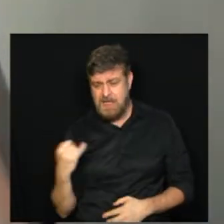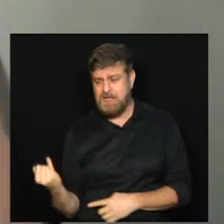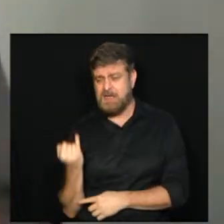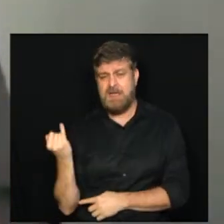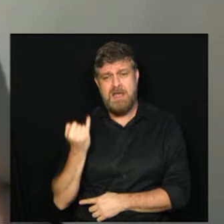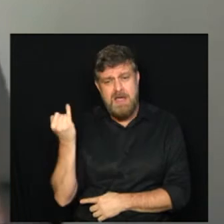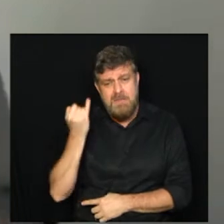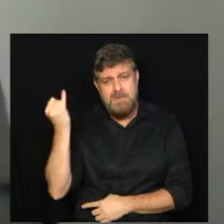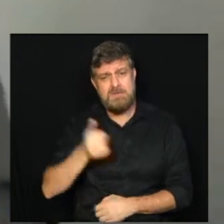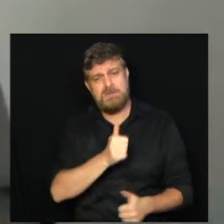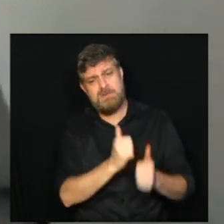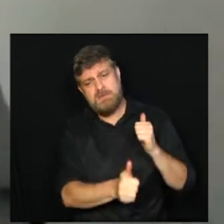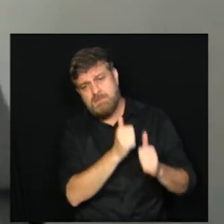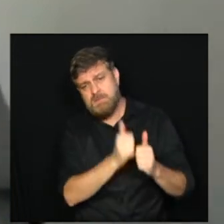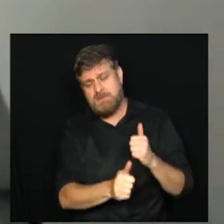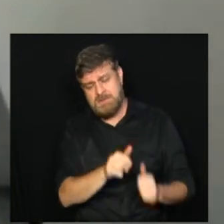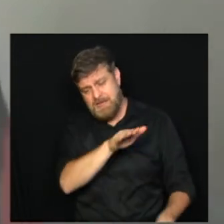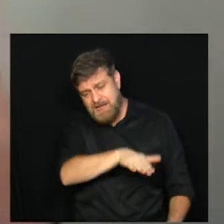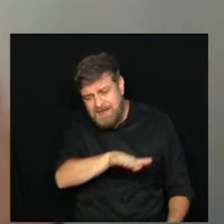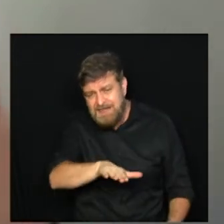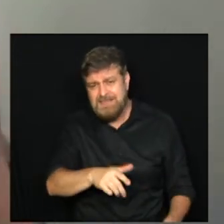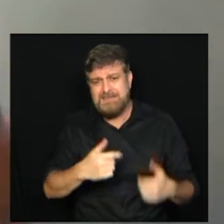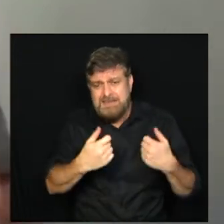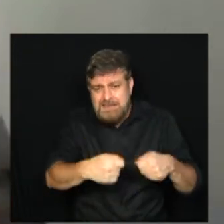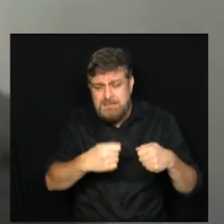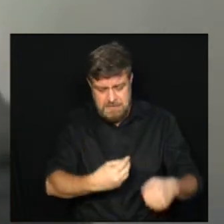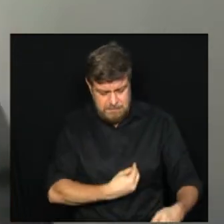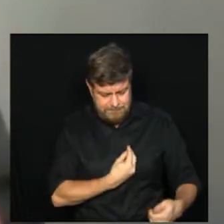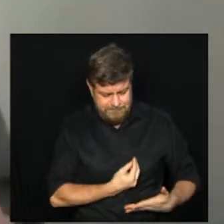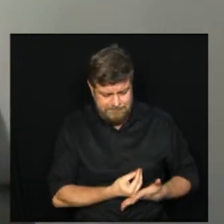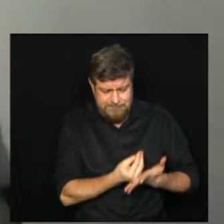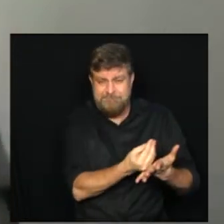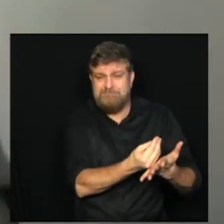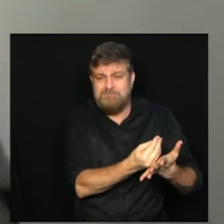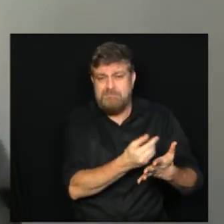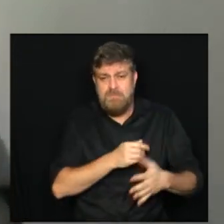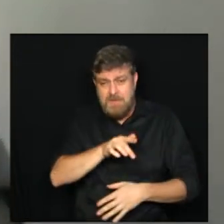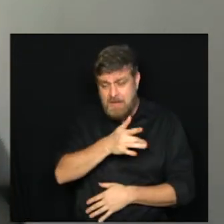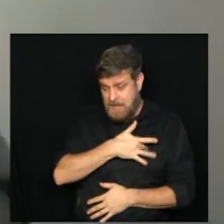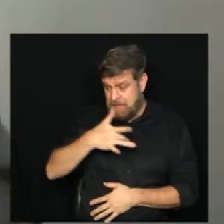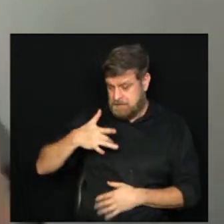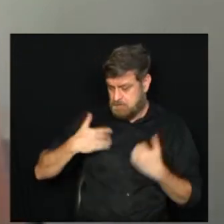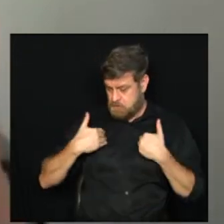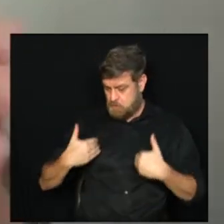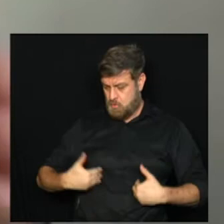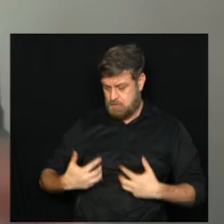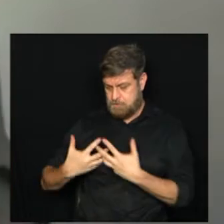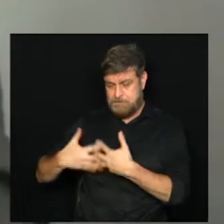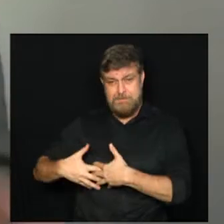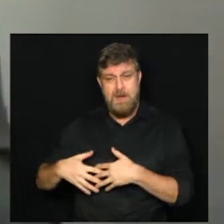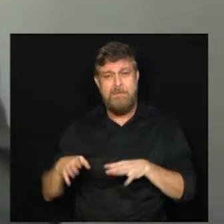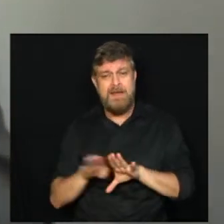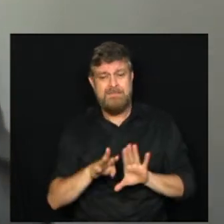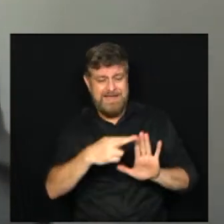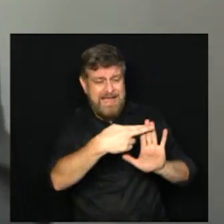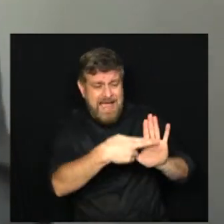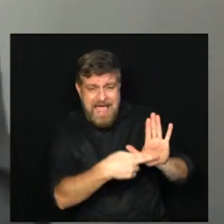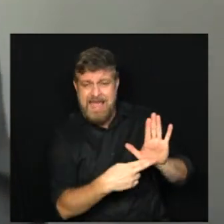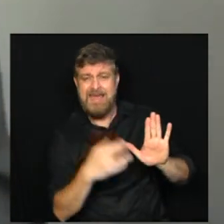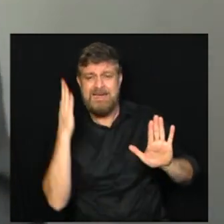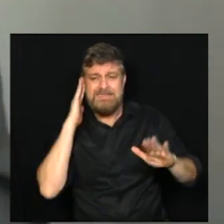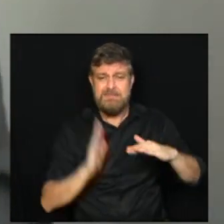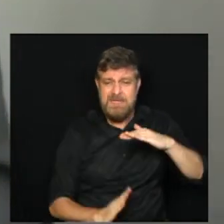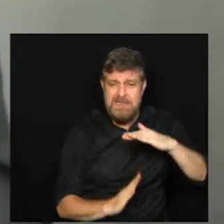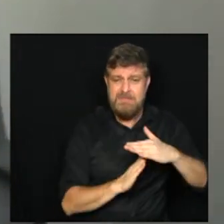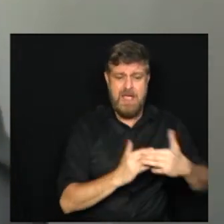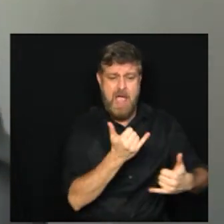do esporte na vida de uma criança, não só para a saúde física, mas a questão da regra, do limite, o